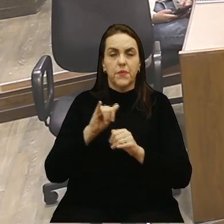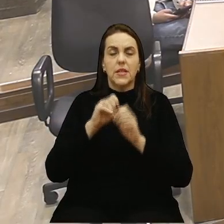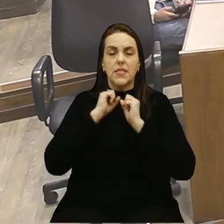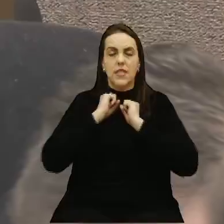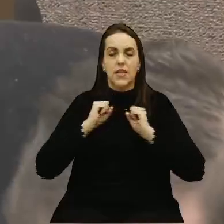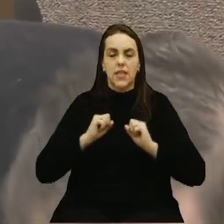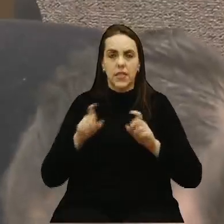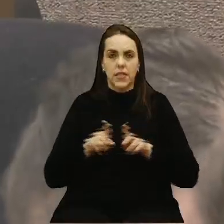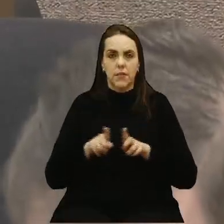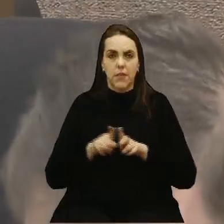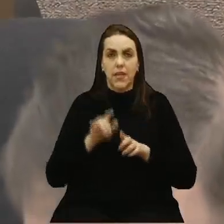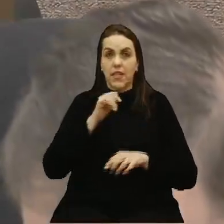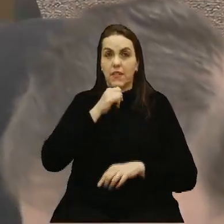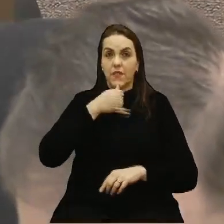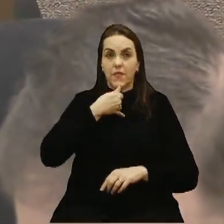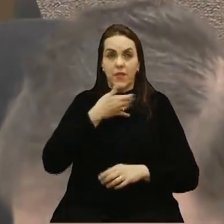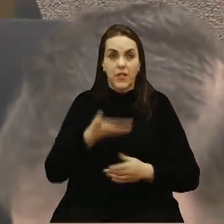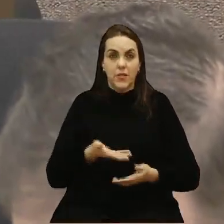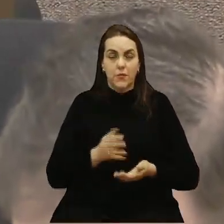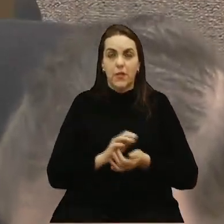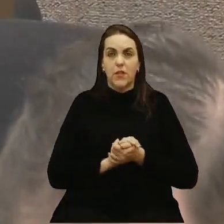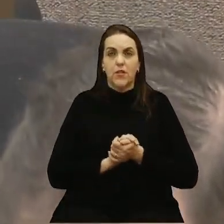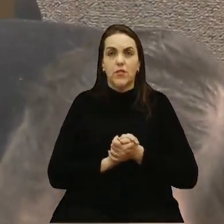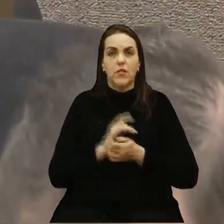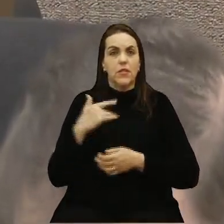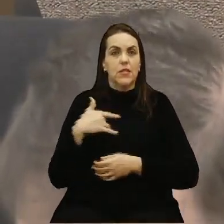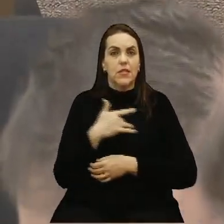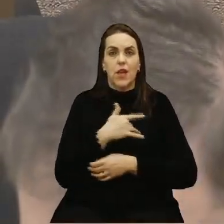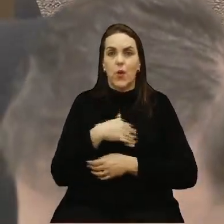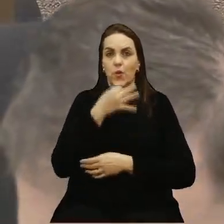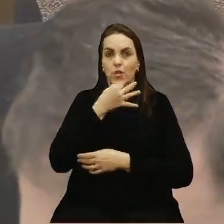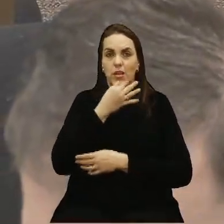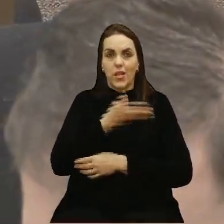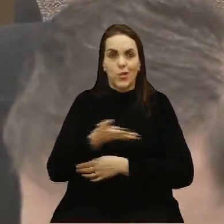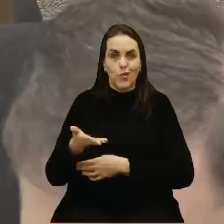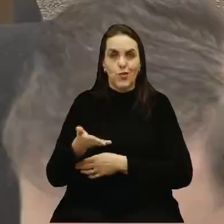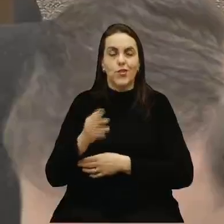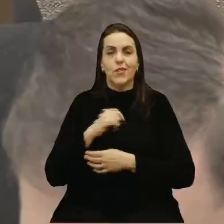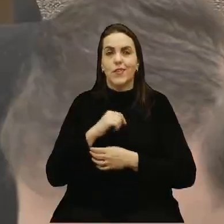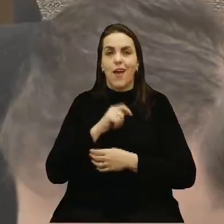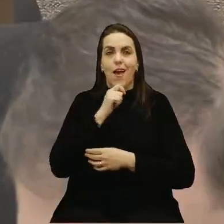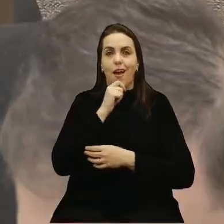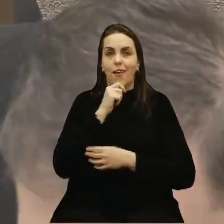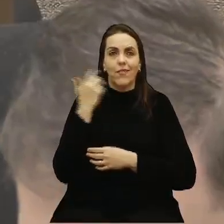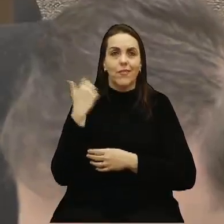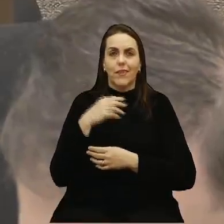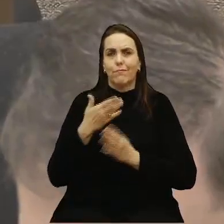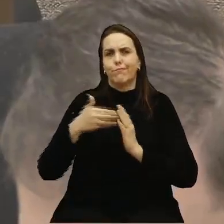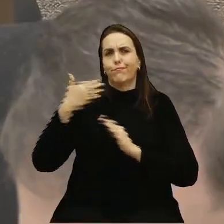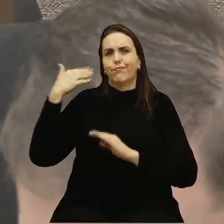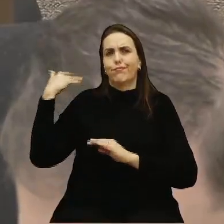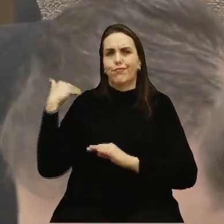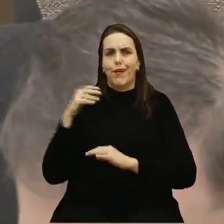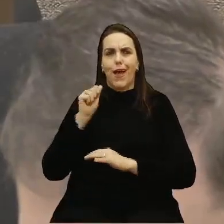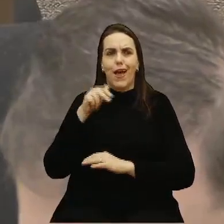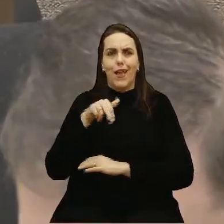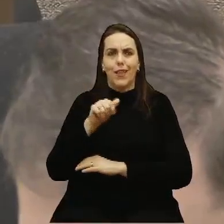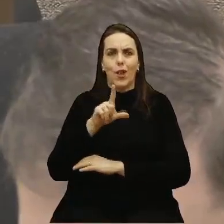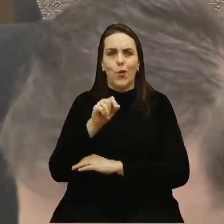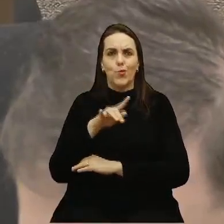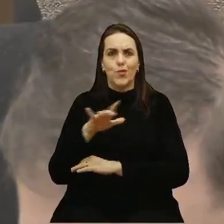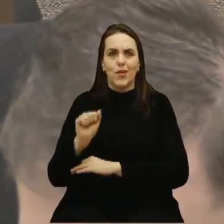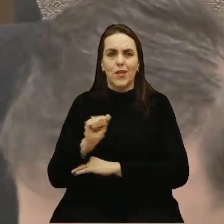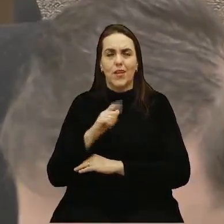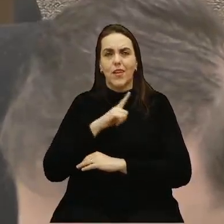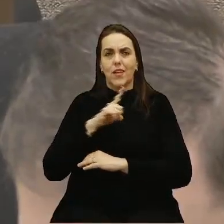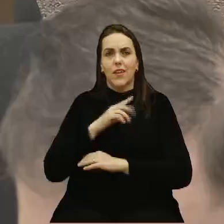enfim. E, infelizmente, a saúde em Caxias do Sul está analógica, né? Ela está completamente analógica. Quantas